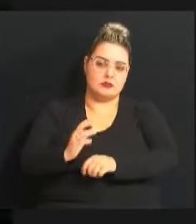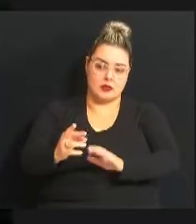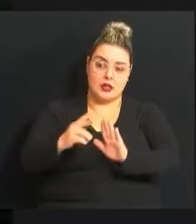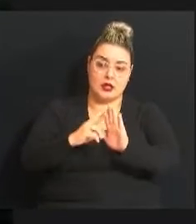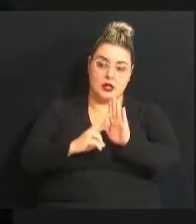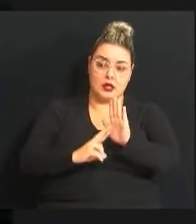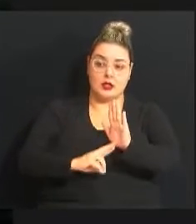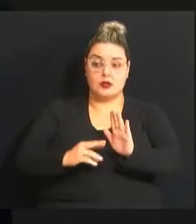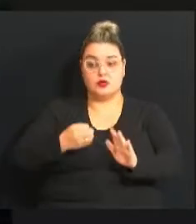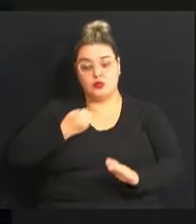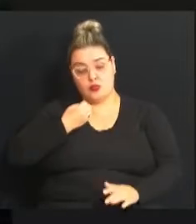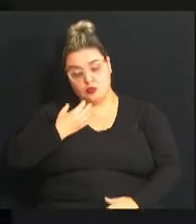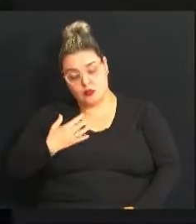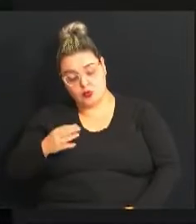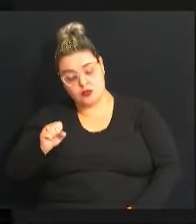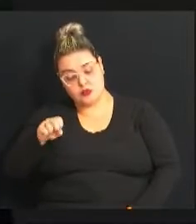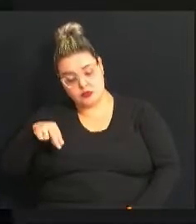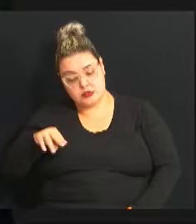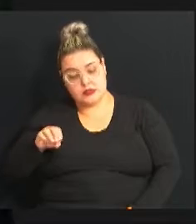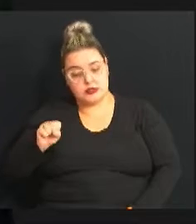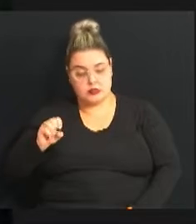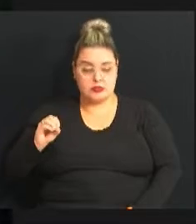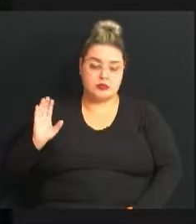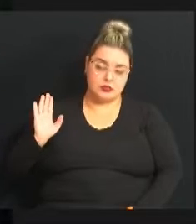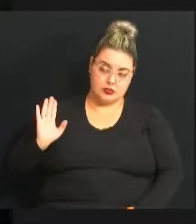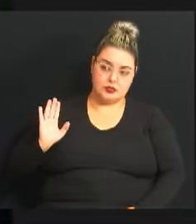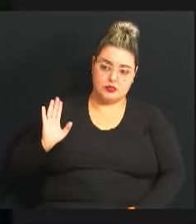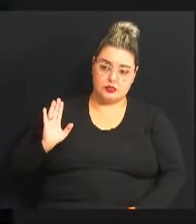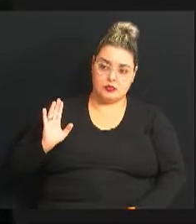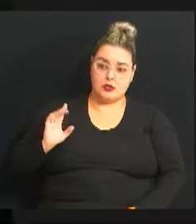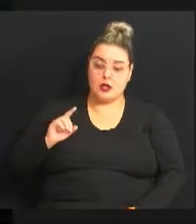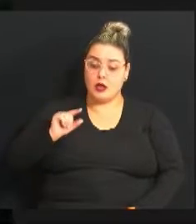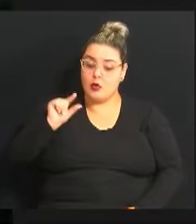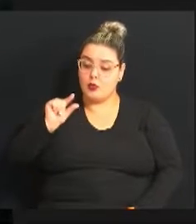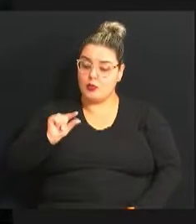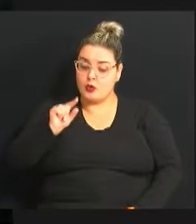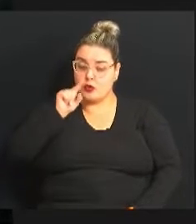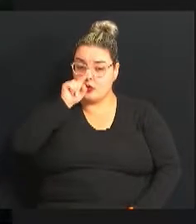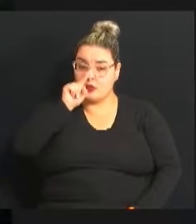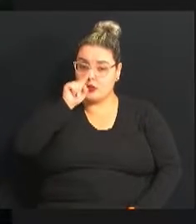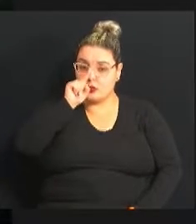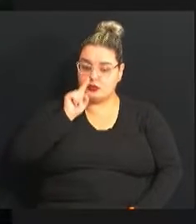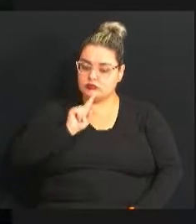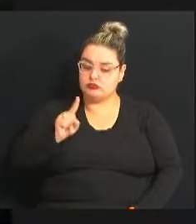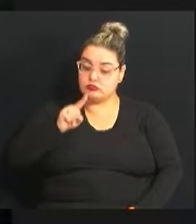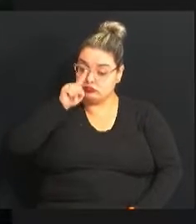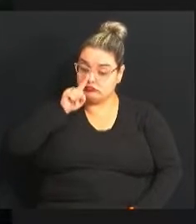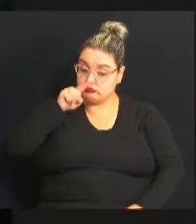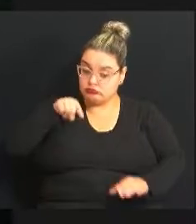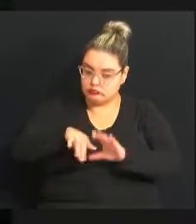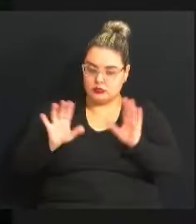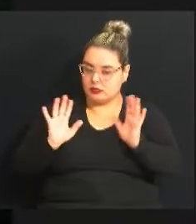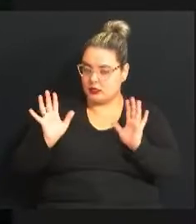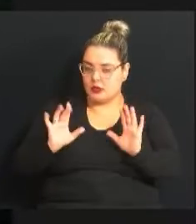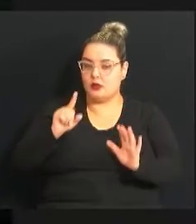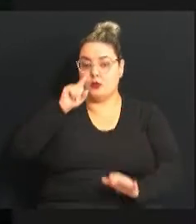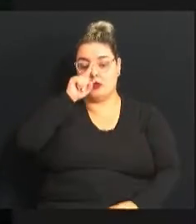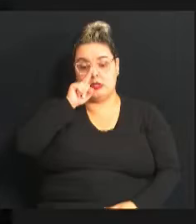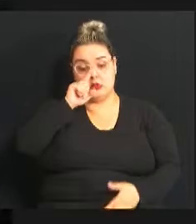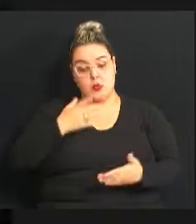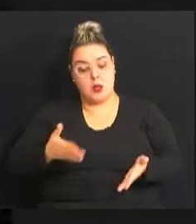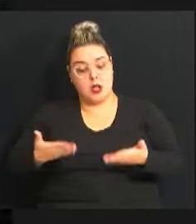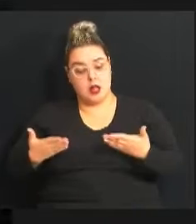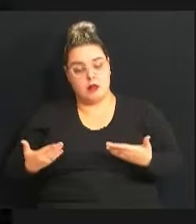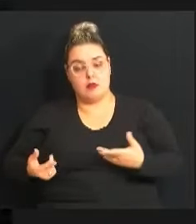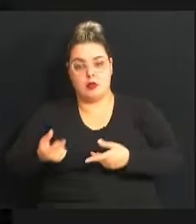senso, indica para pegar pouco risco também, não se arriscar muito, etc. Mantém investimentos